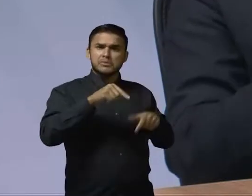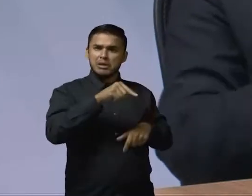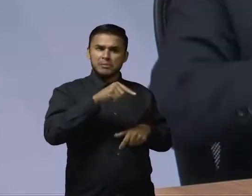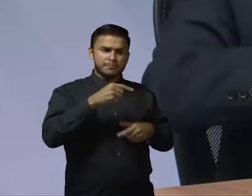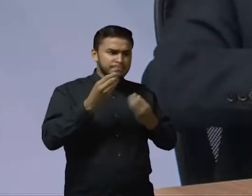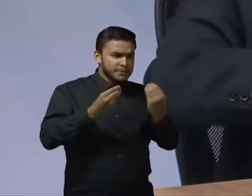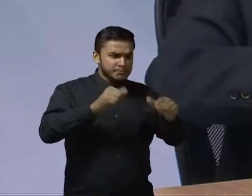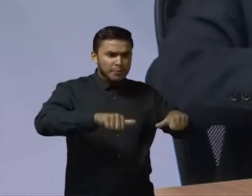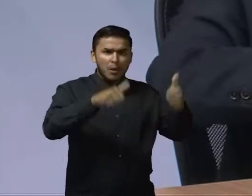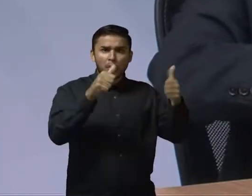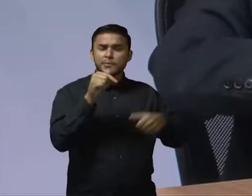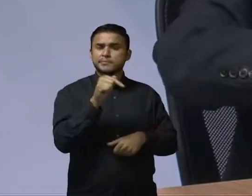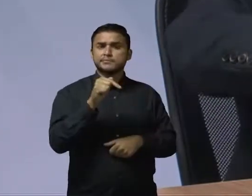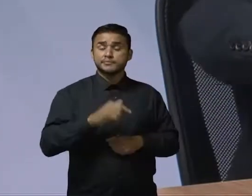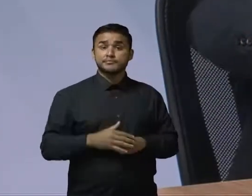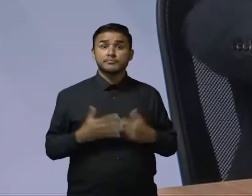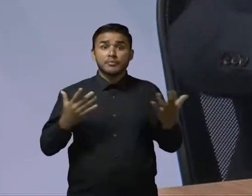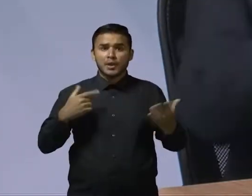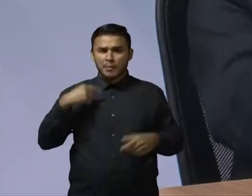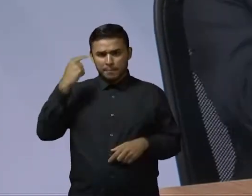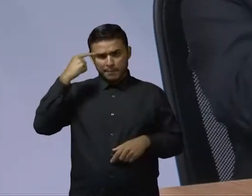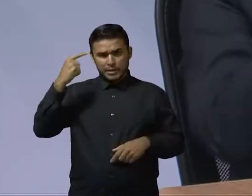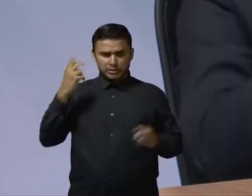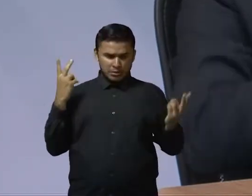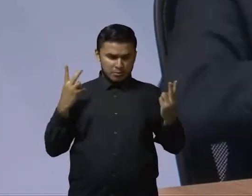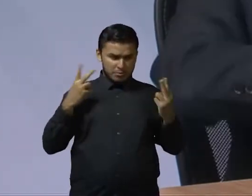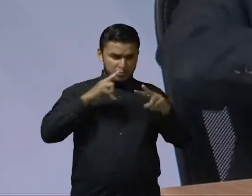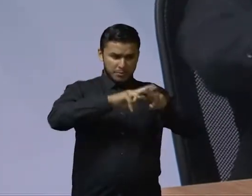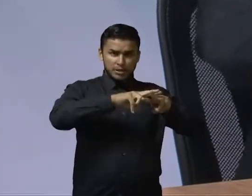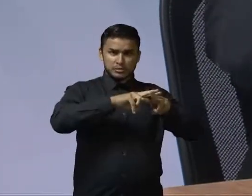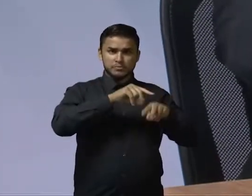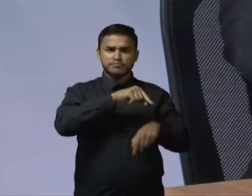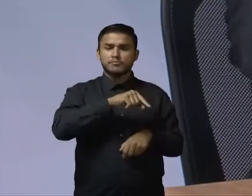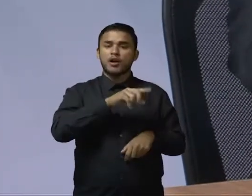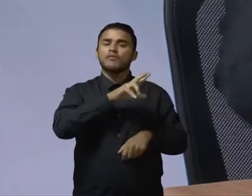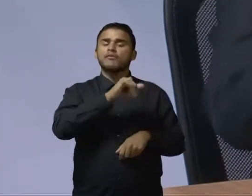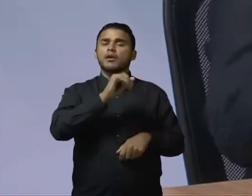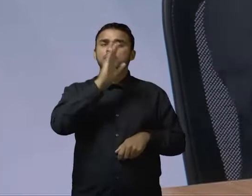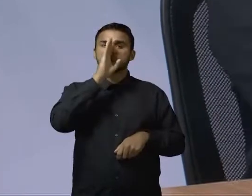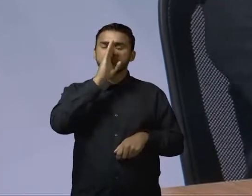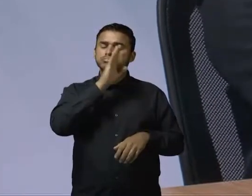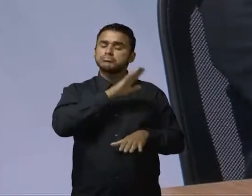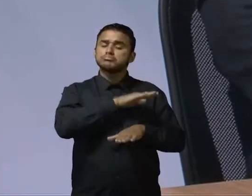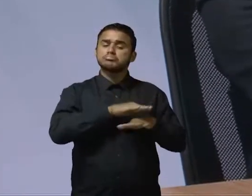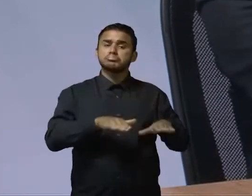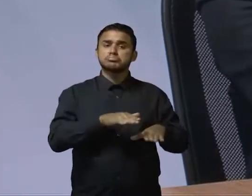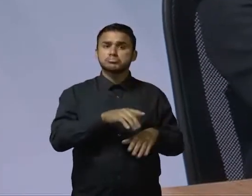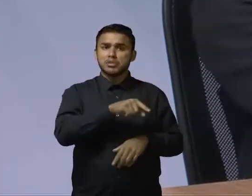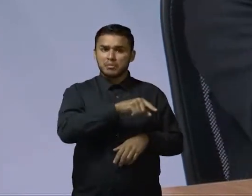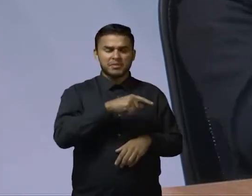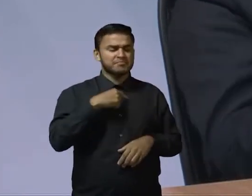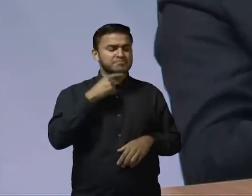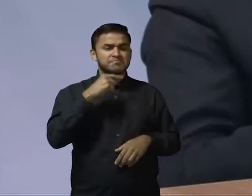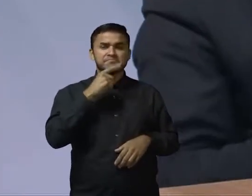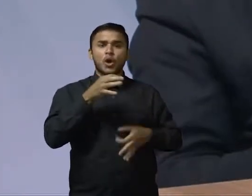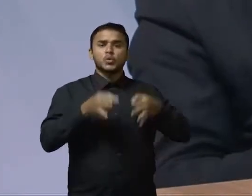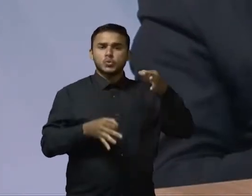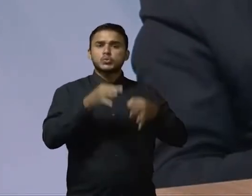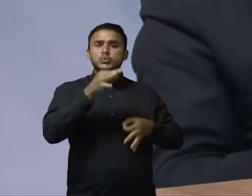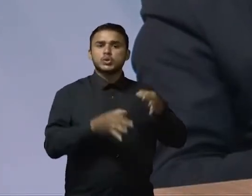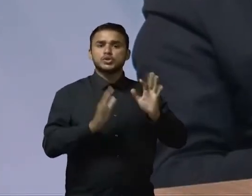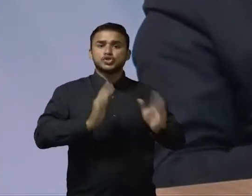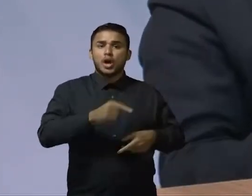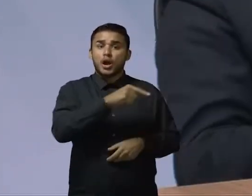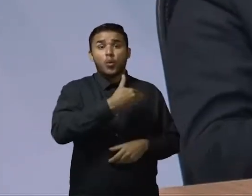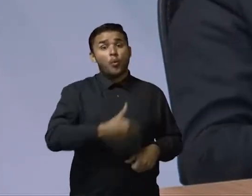porque se acredita que aquele indivíduo está neutralizado. Até então, se ele está neutralizado, ele não constitui mais uma ameaça, ele está sob a custódia do